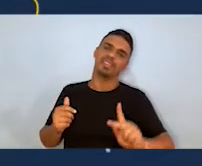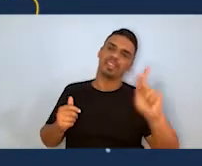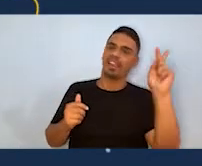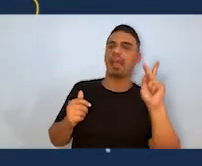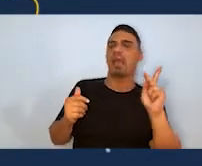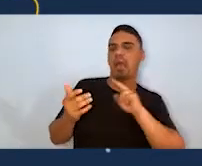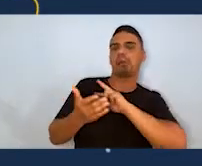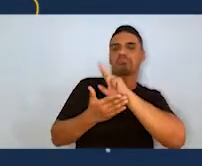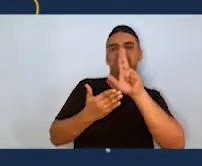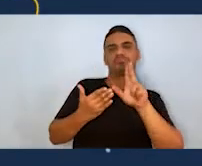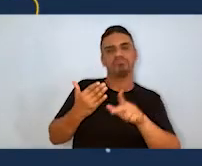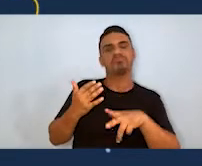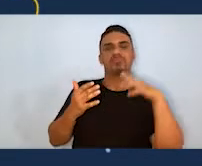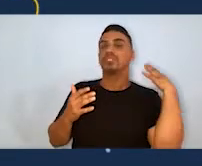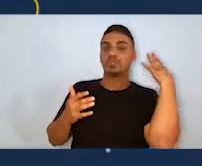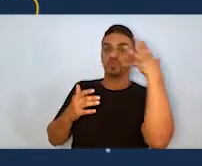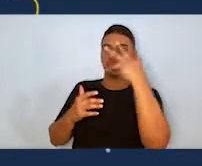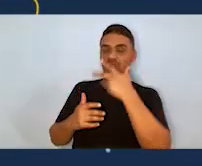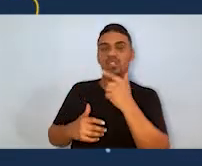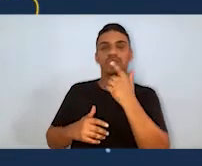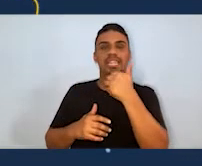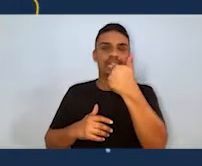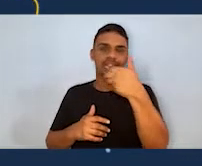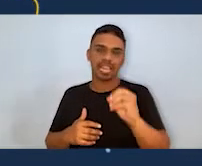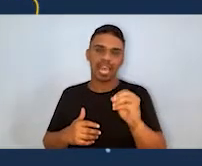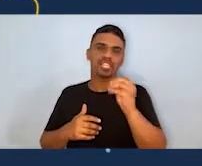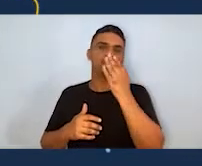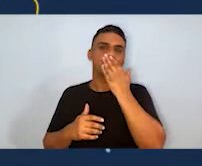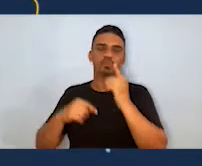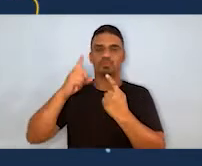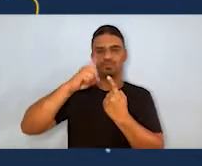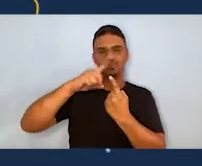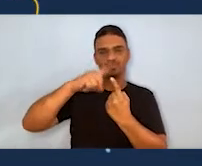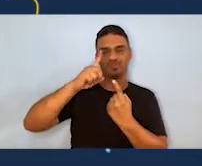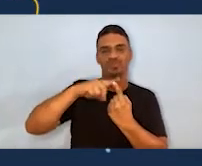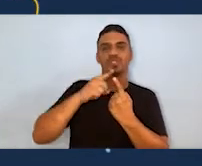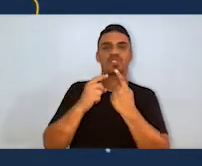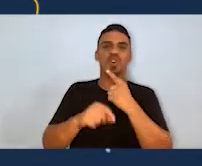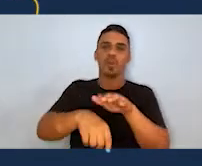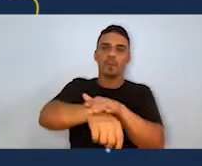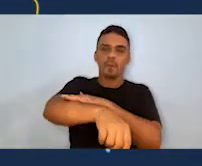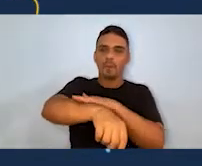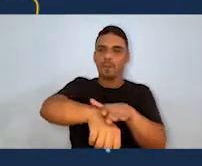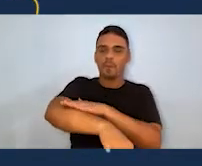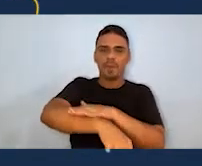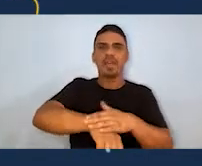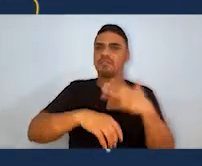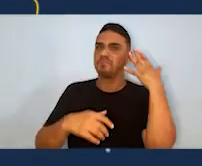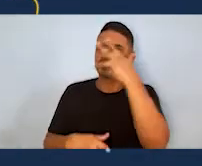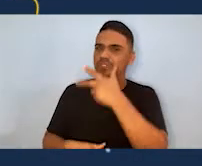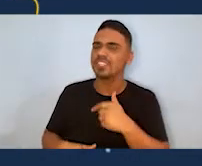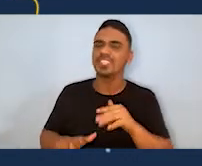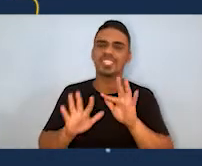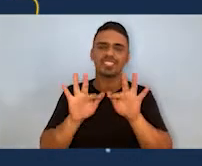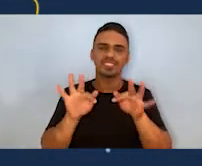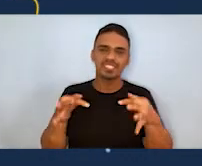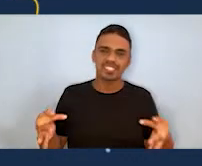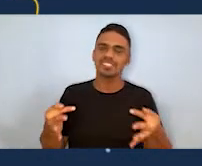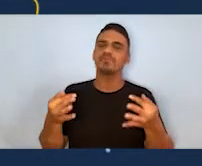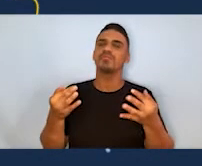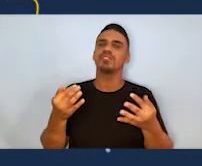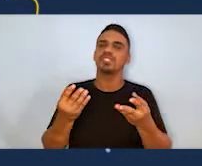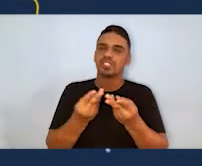of Fighters da vida, o cara usa 10 tons de pele pro personagem. Fica bonito, fica suave, fica